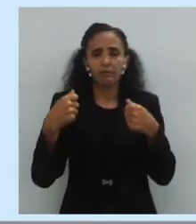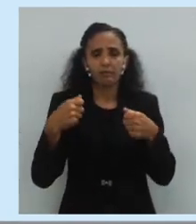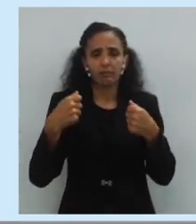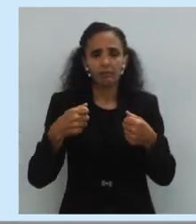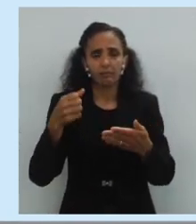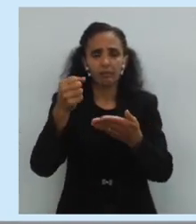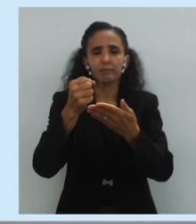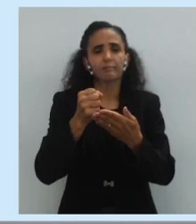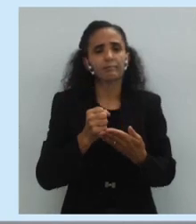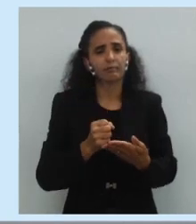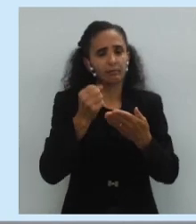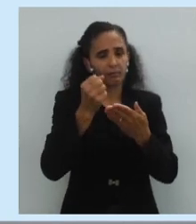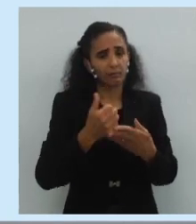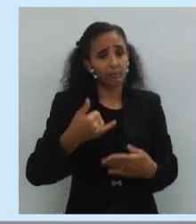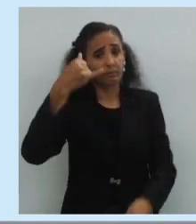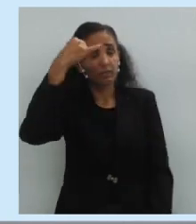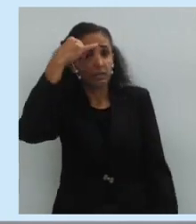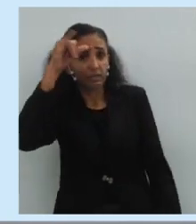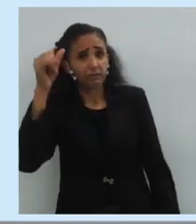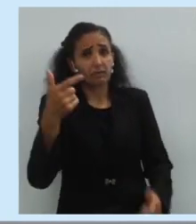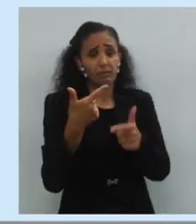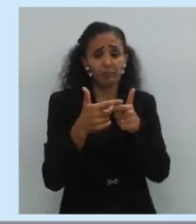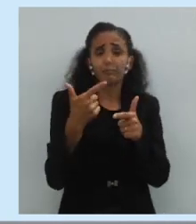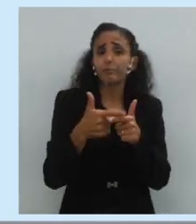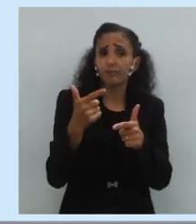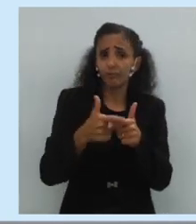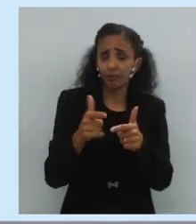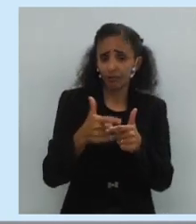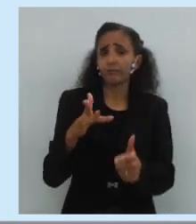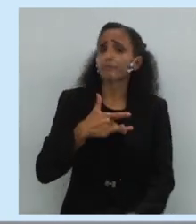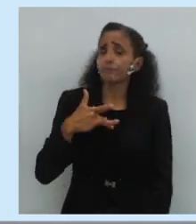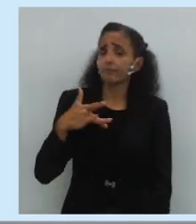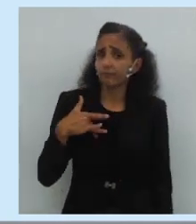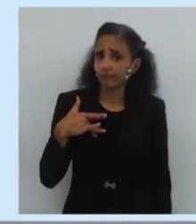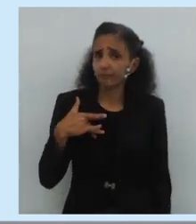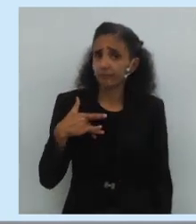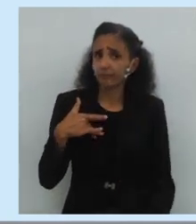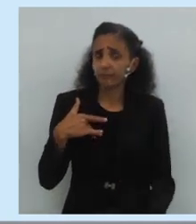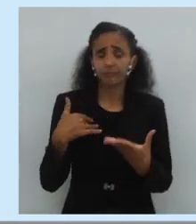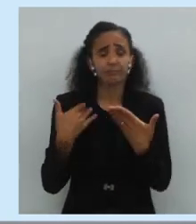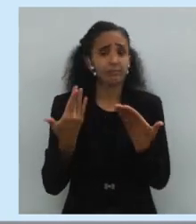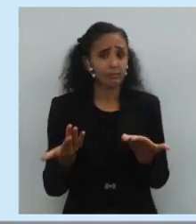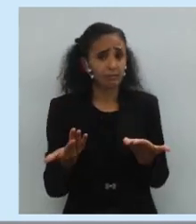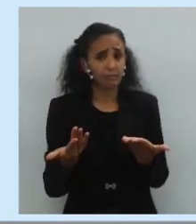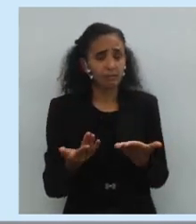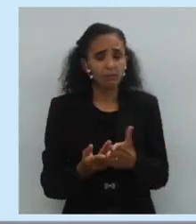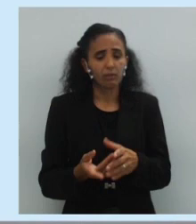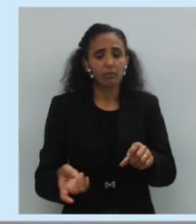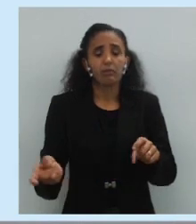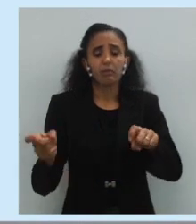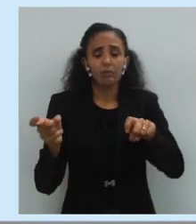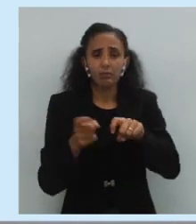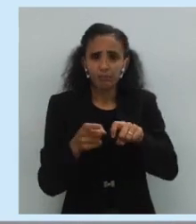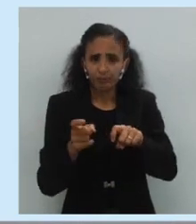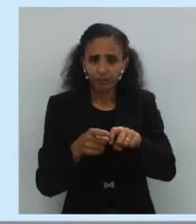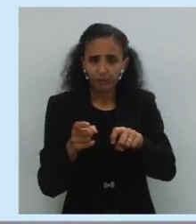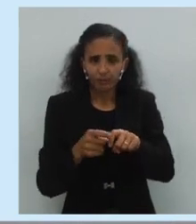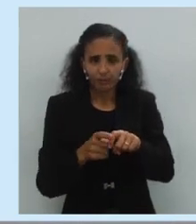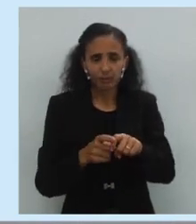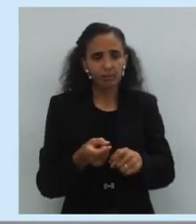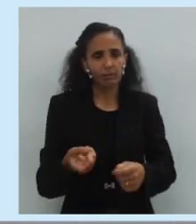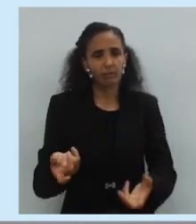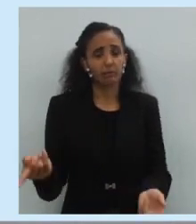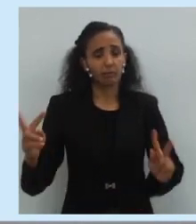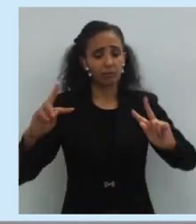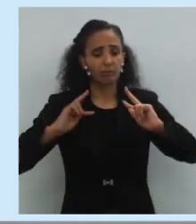ser necessários para prevenir as infecções complicadoras. Então, com um tratamento